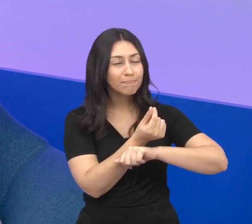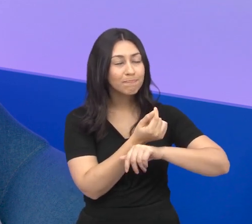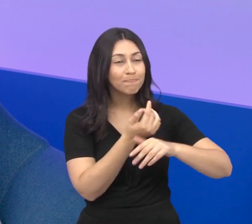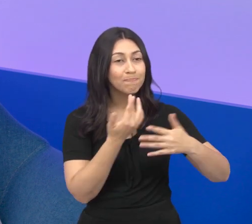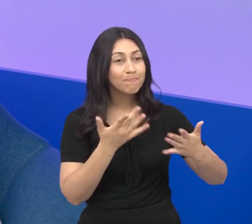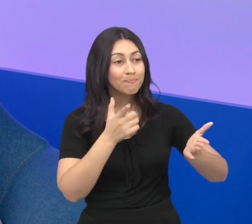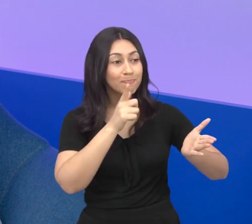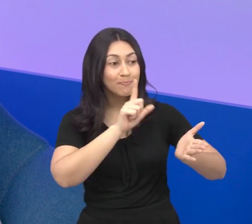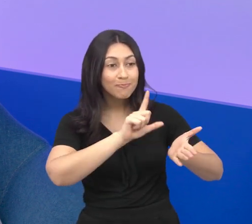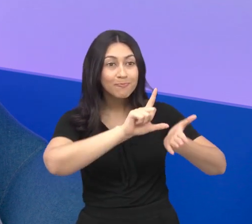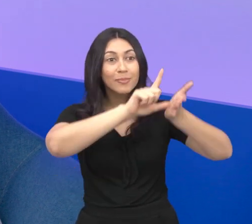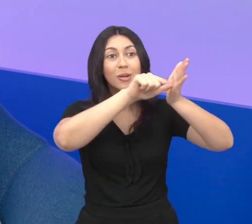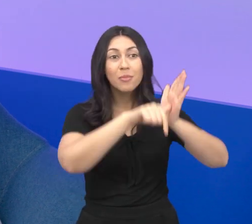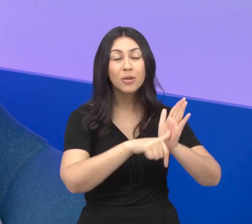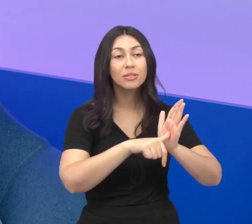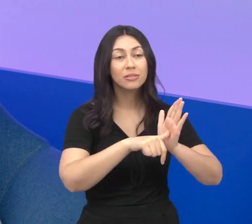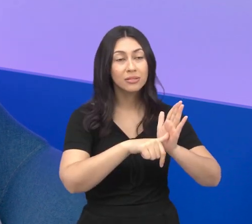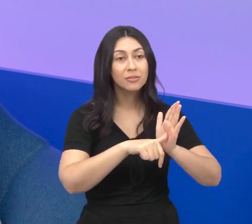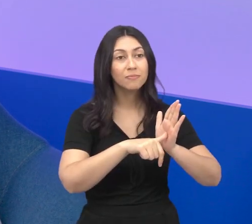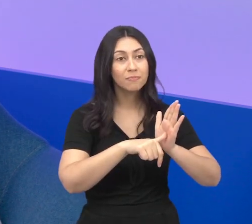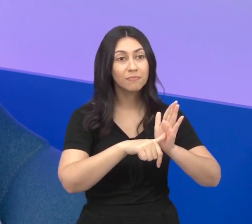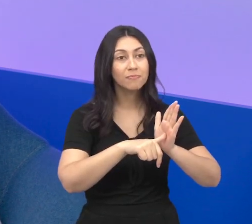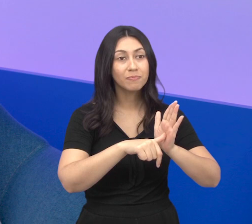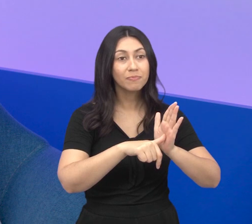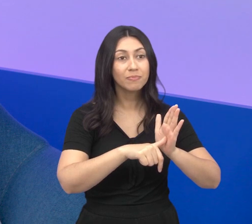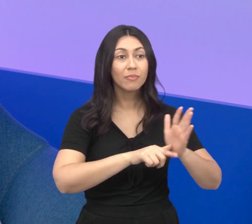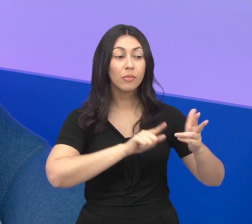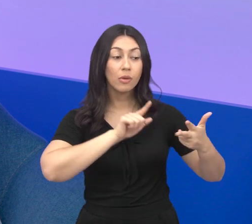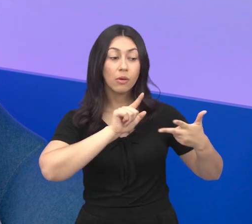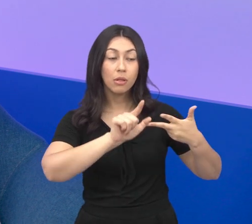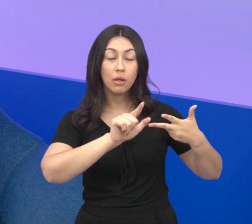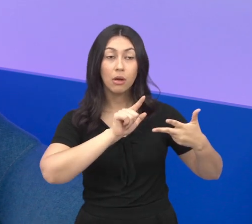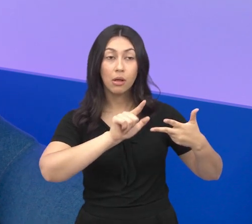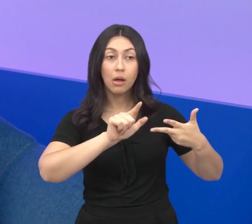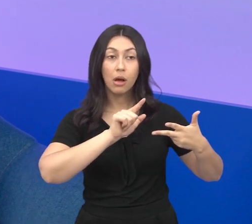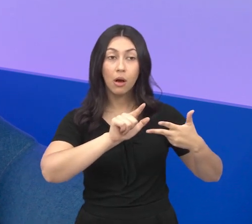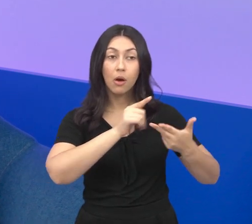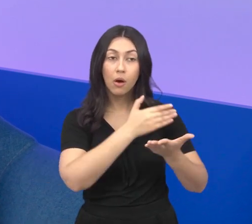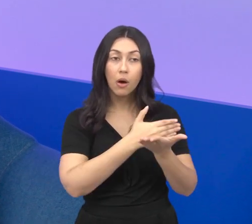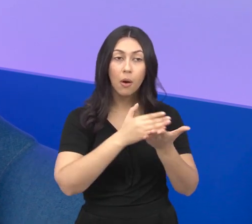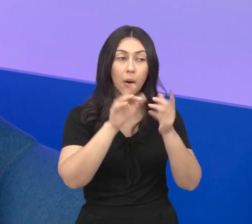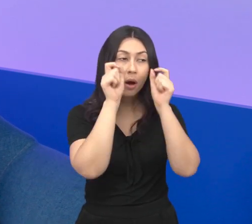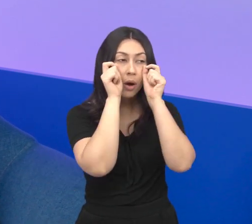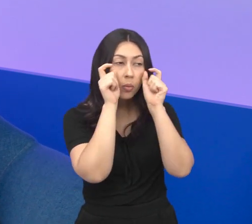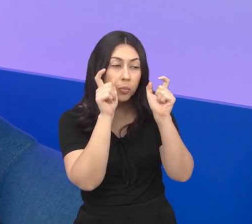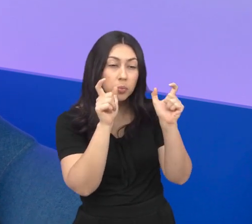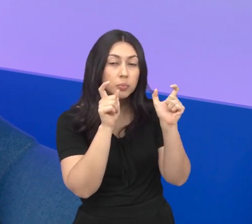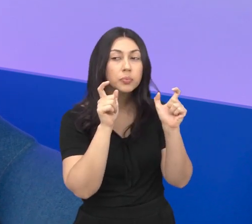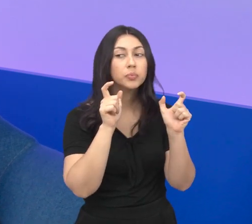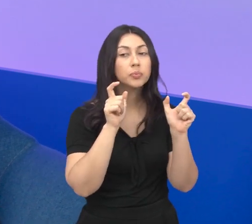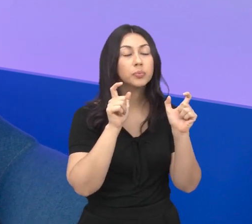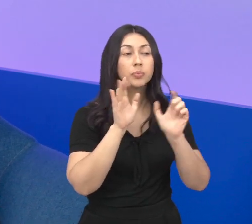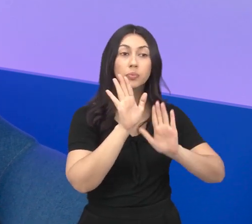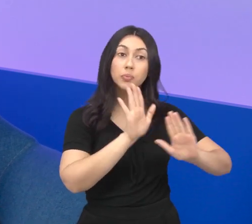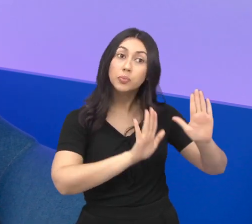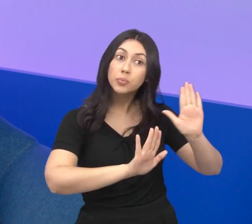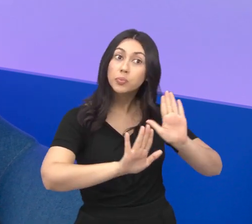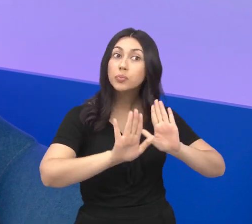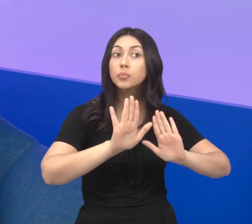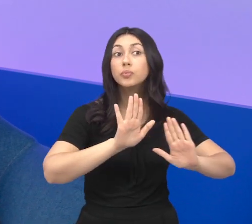Então, após este período, o nosso legislativo passou a olhar com mais